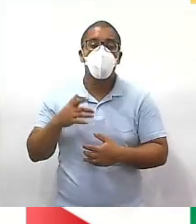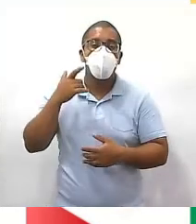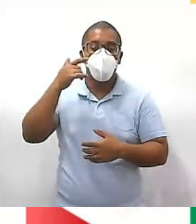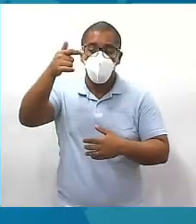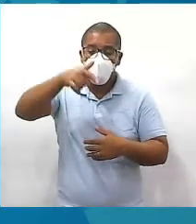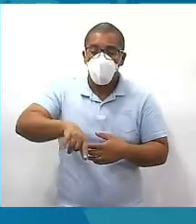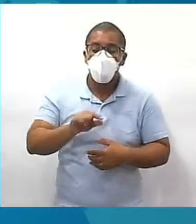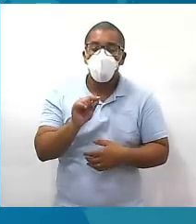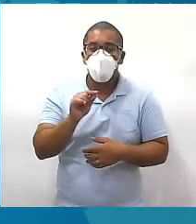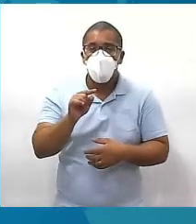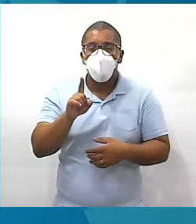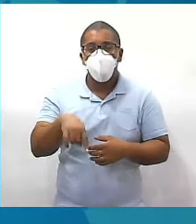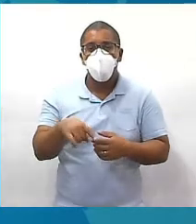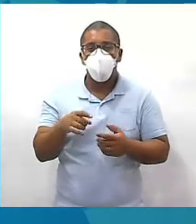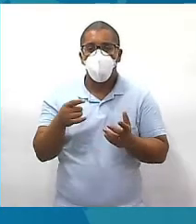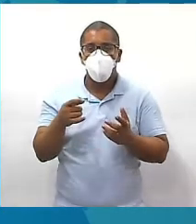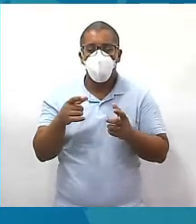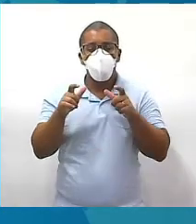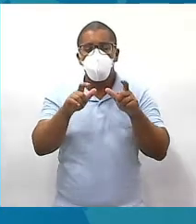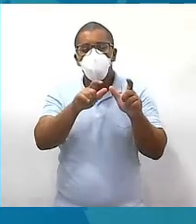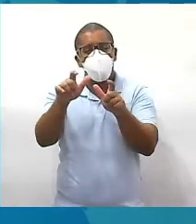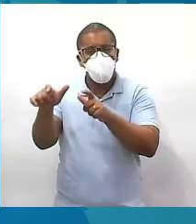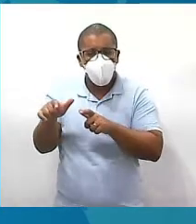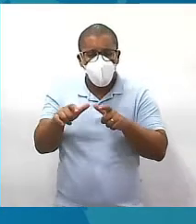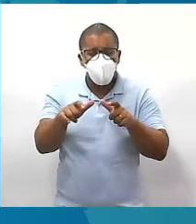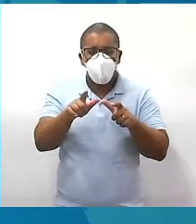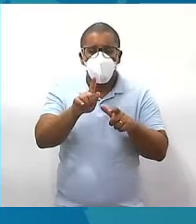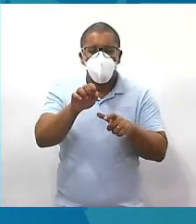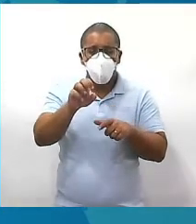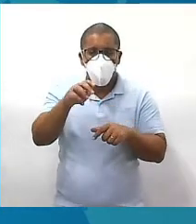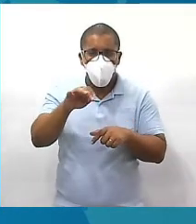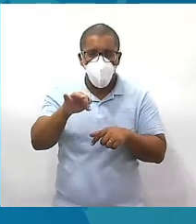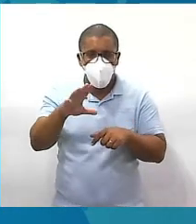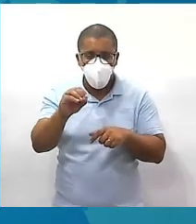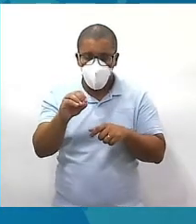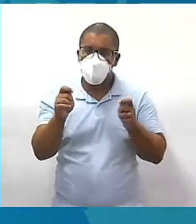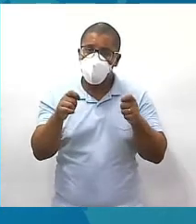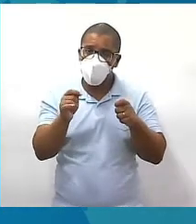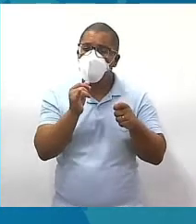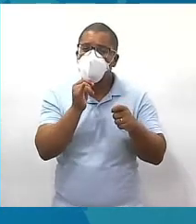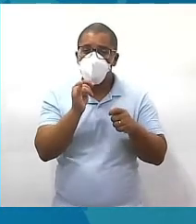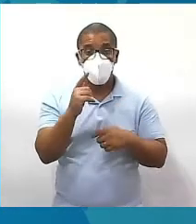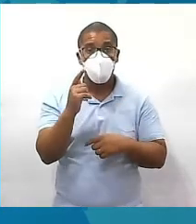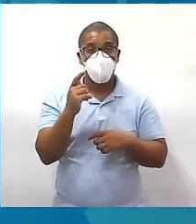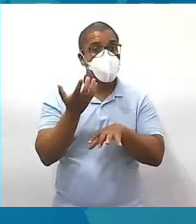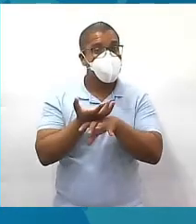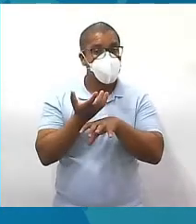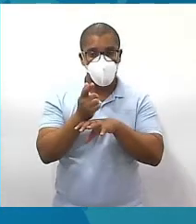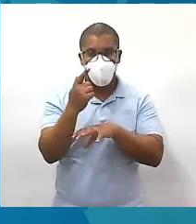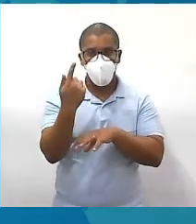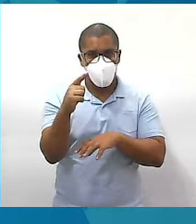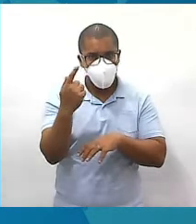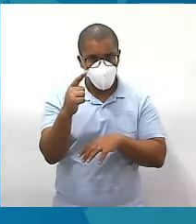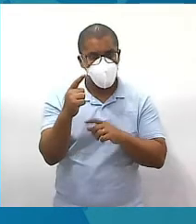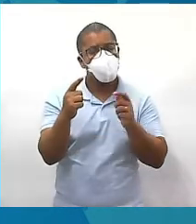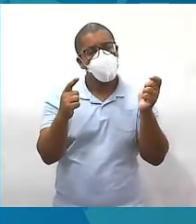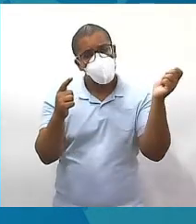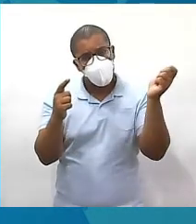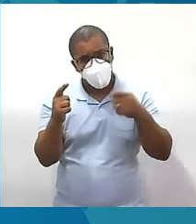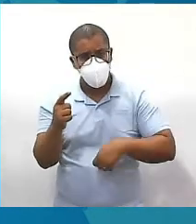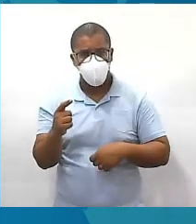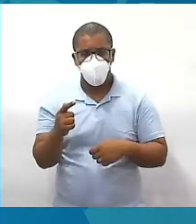também em outros lugares, tá bom? Vou trazer para vocês, por exemplo, na geografia. Na geografia a gente pode perguntar qual